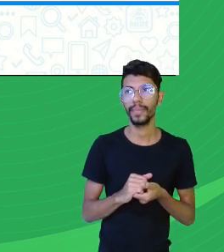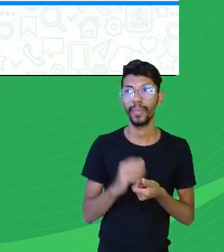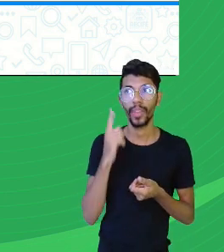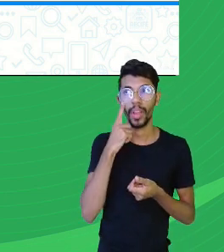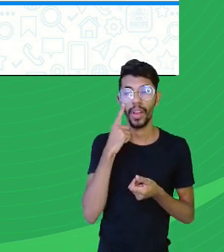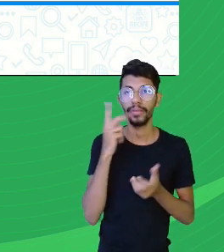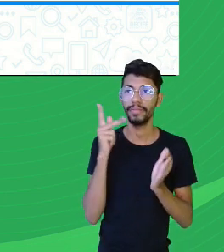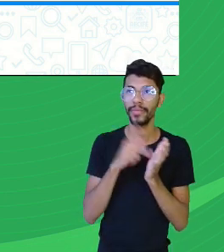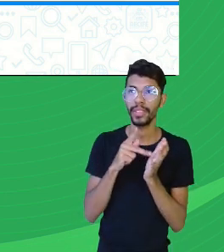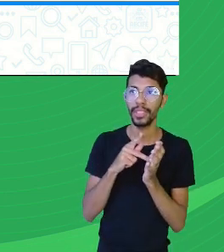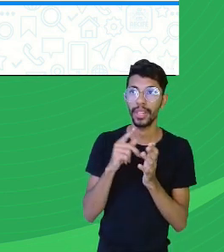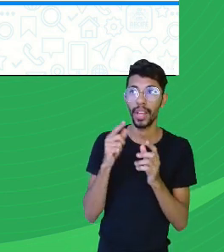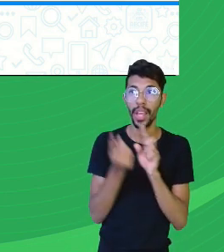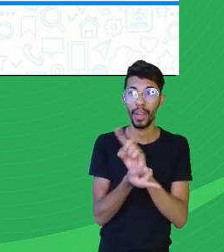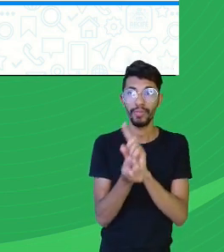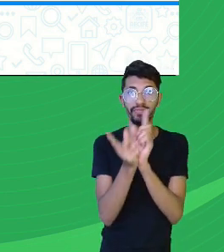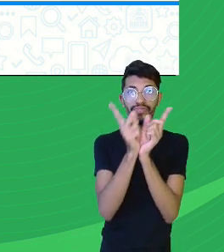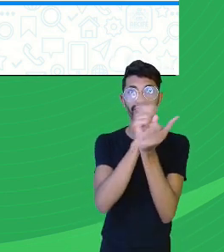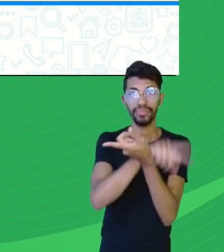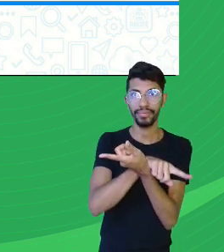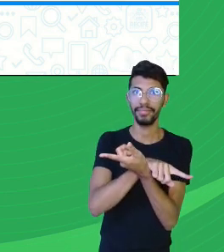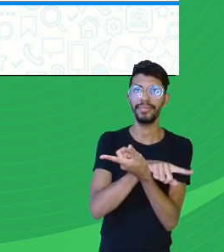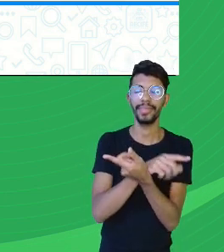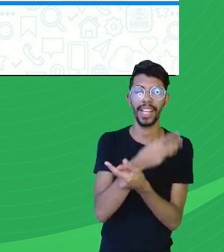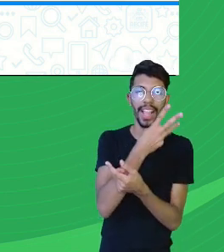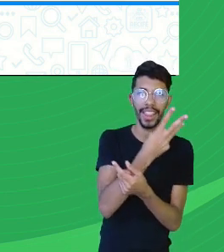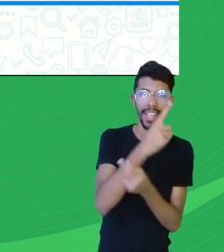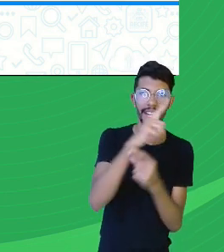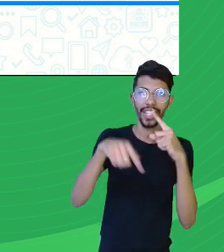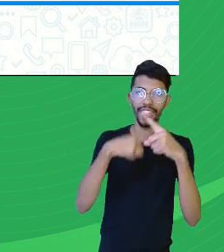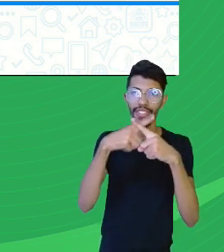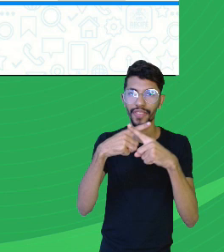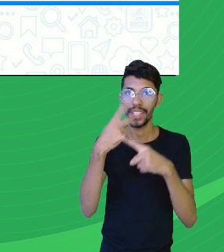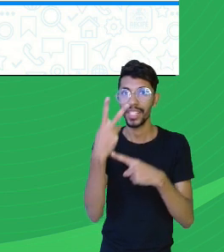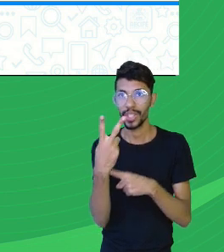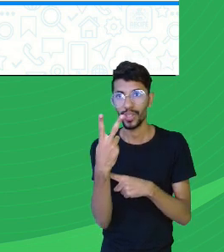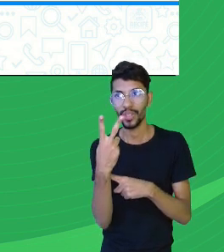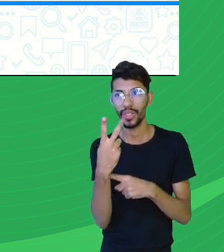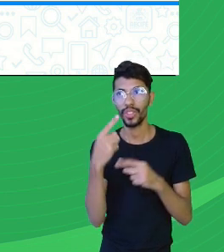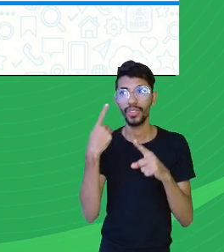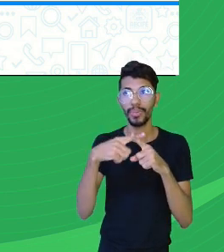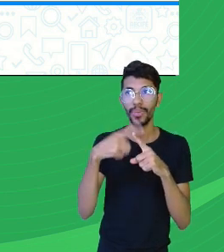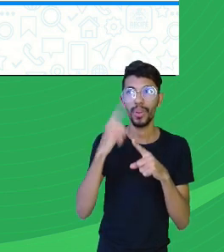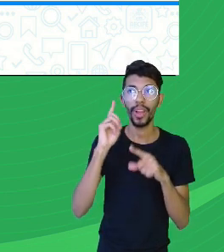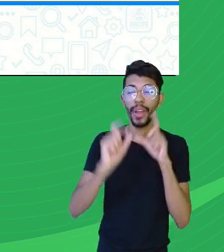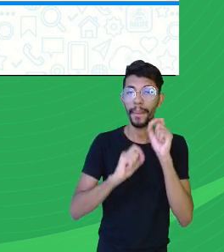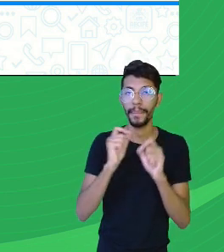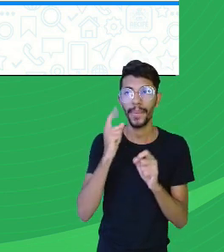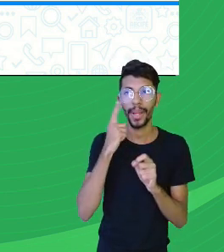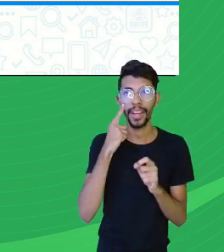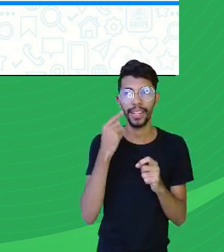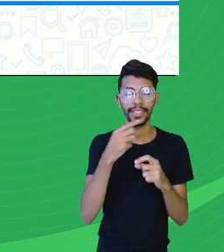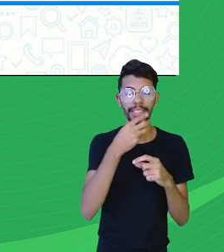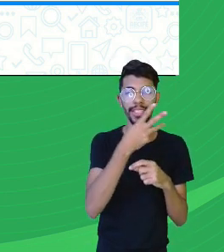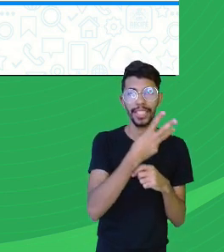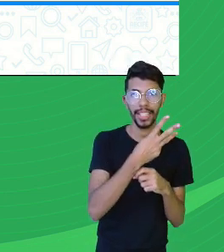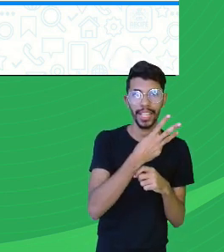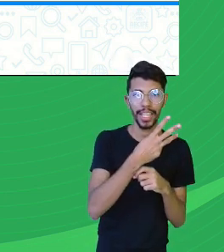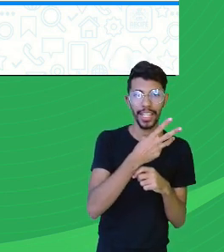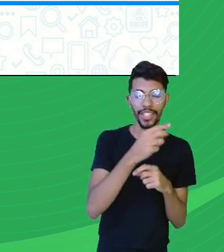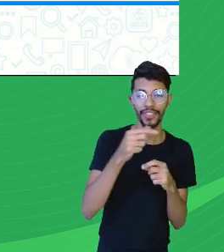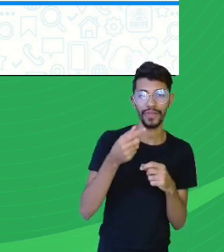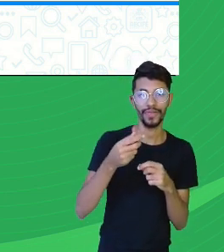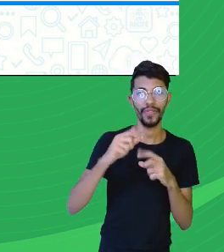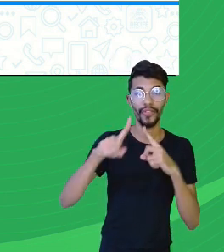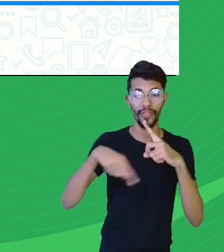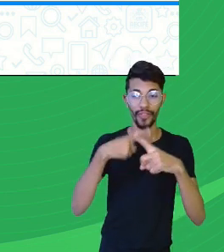Aliás, aqui eu inverti, né? Seria 3 vezes o 2, né? Porque são 3 vezes a